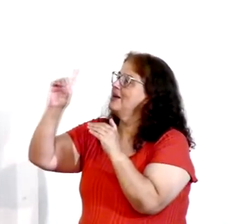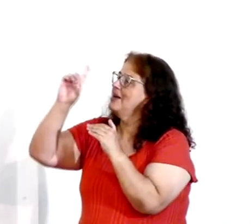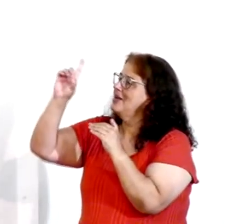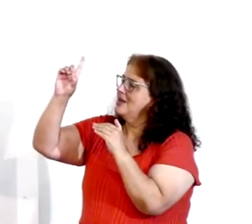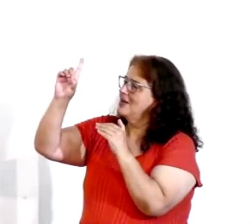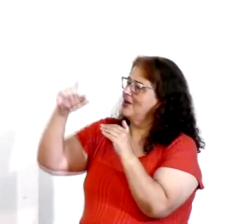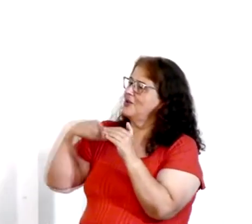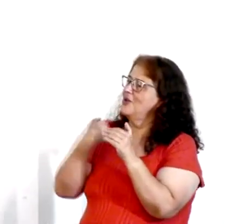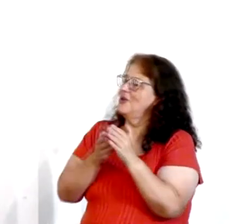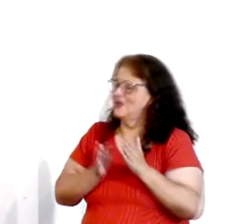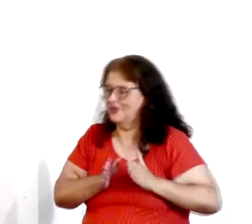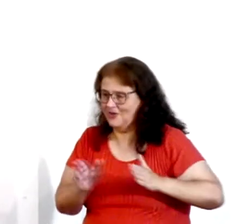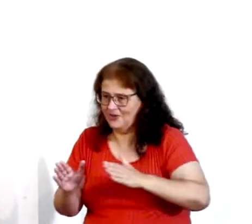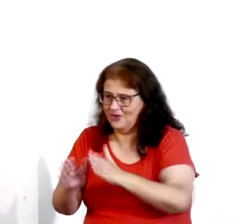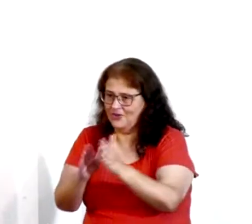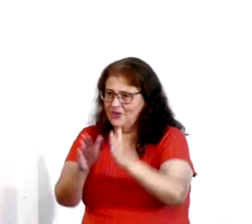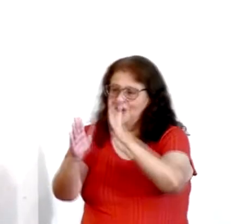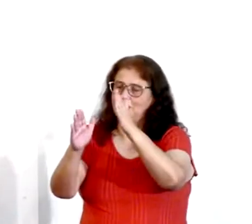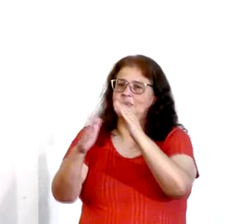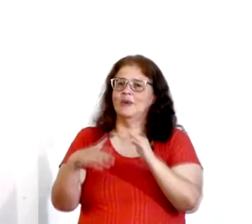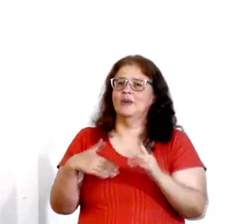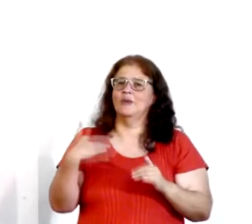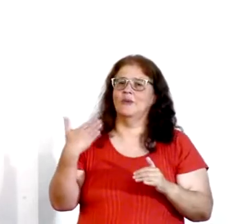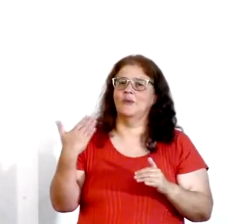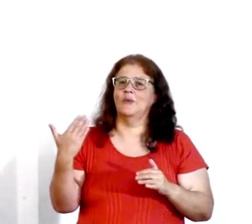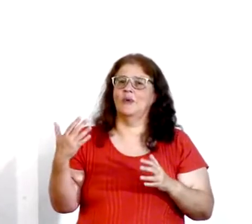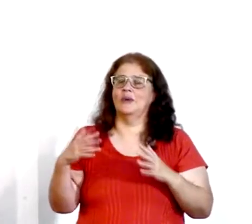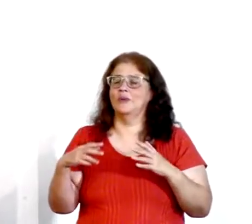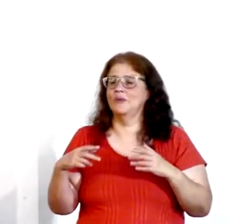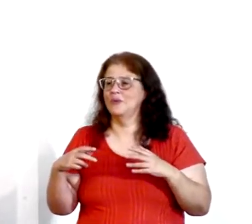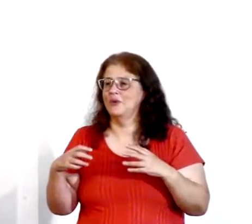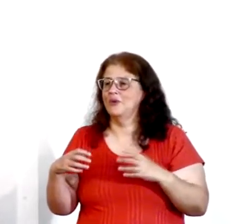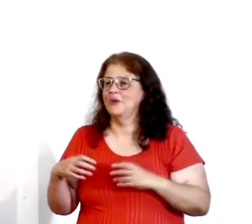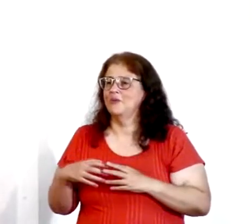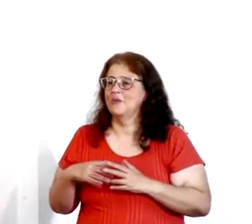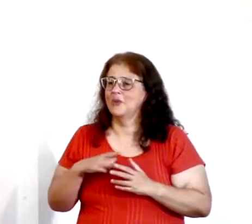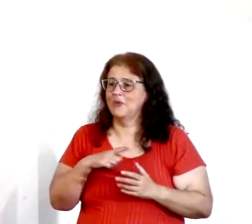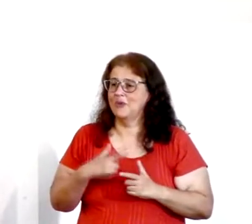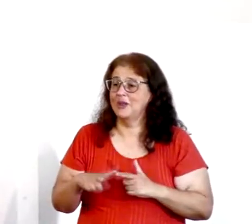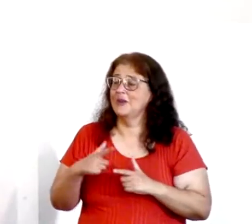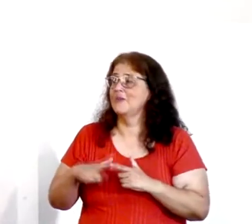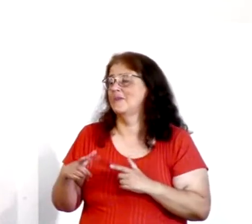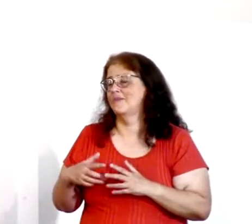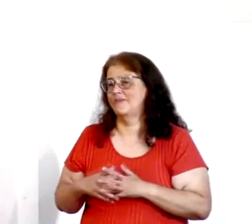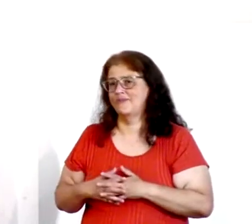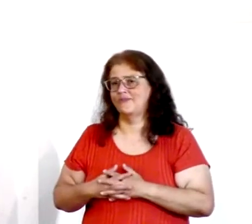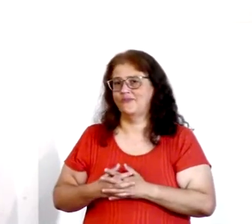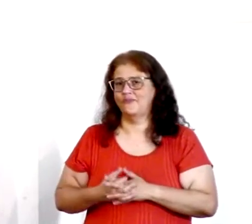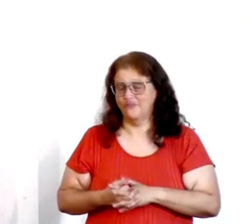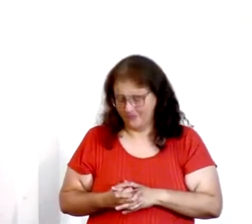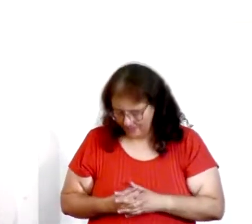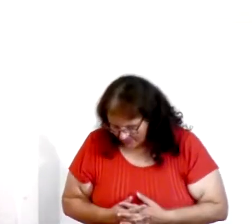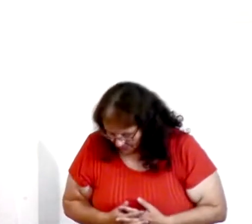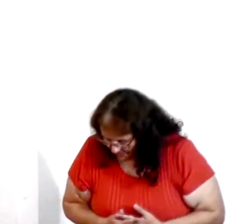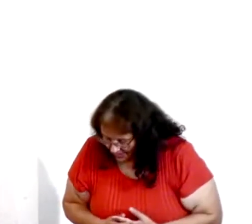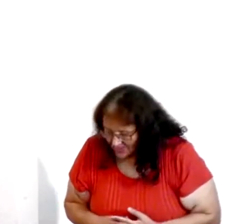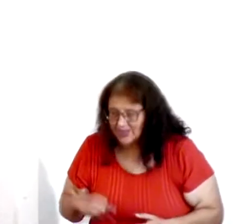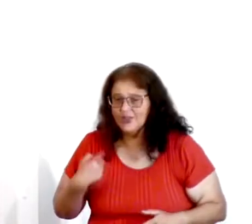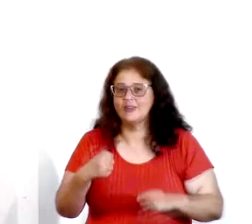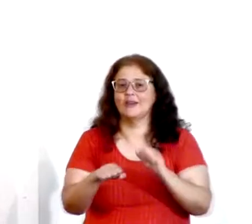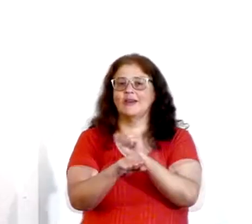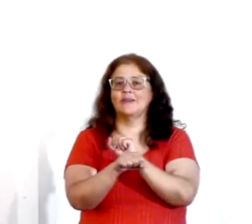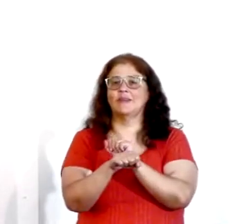é o nosso caminho em meio às trevas. Ele é a certeza da nossa esperança na vida e